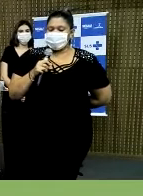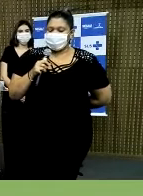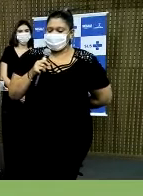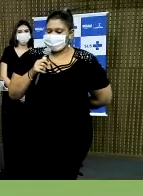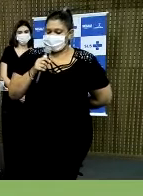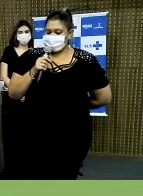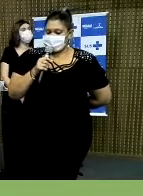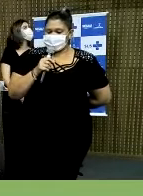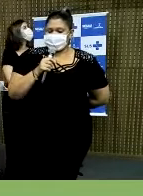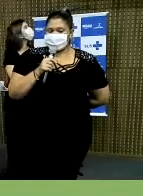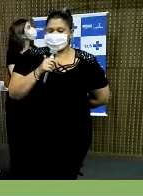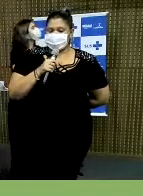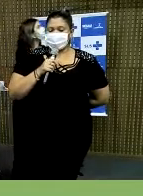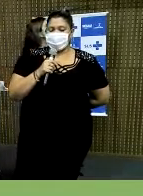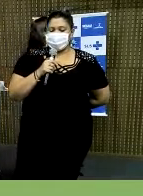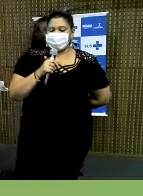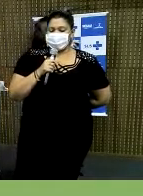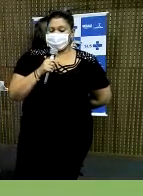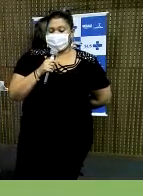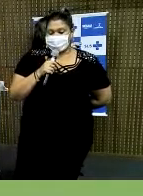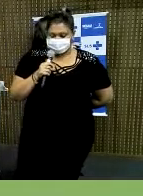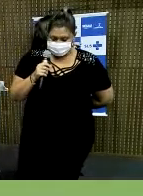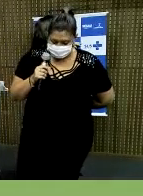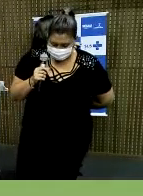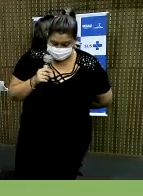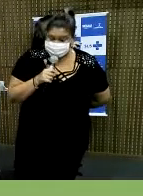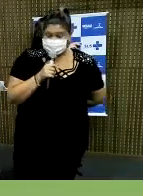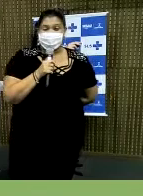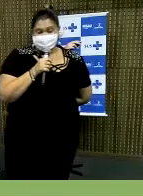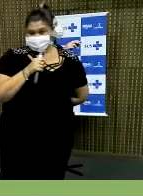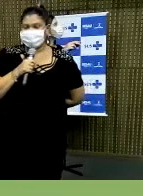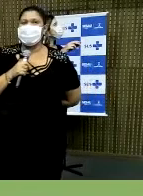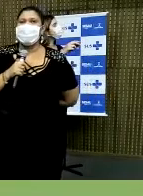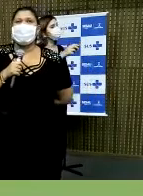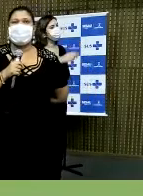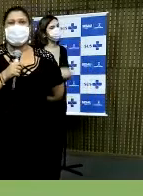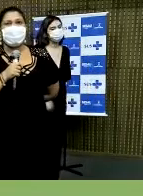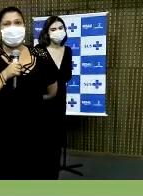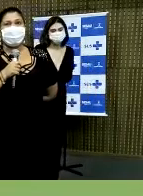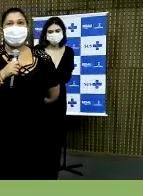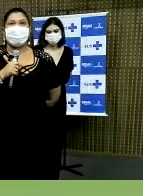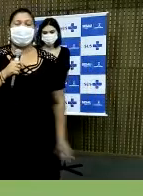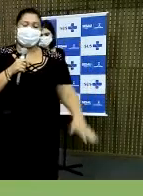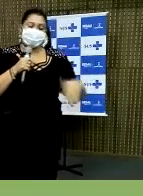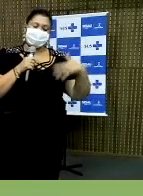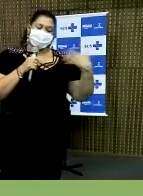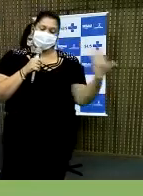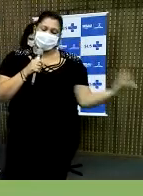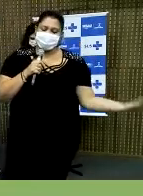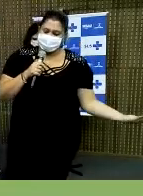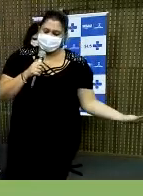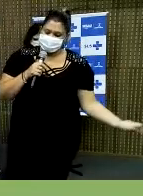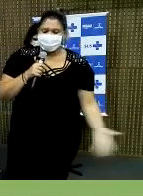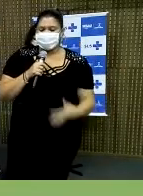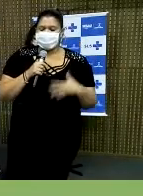Só justificando esse número de atendimento domiciliar pelo profissional médico, a nossa médica, que na época que a gente estava